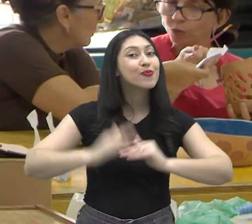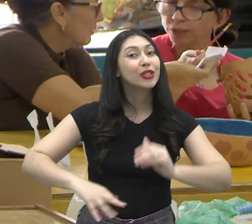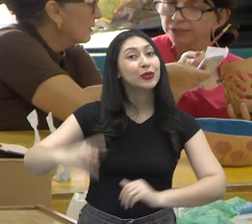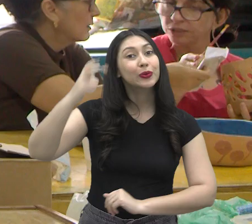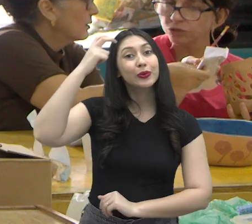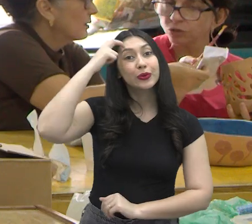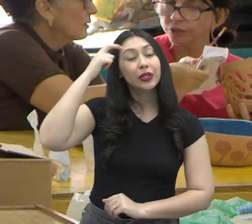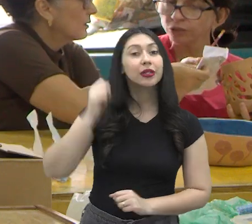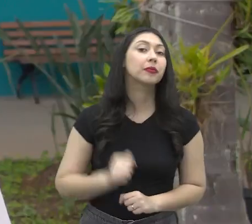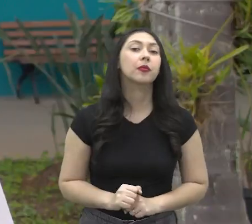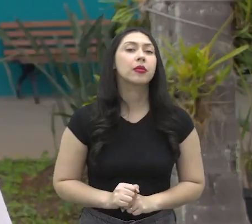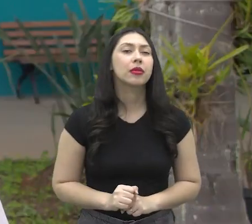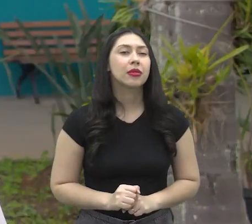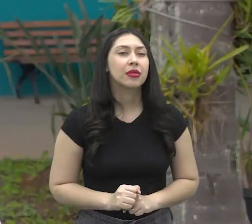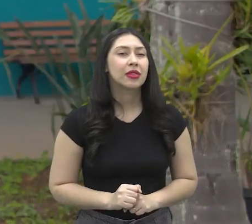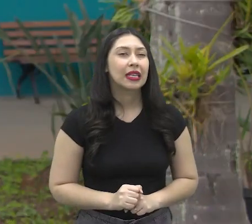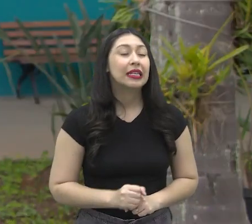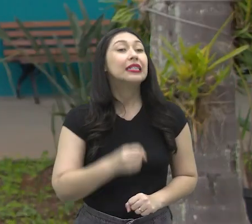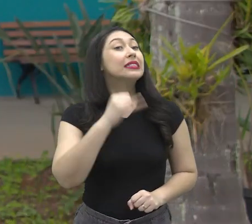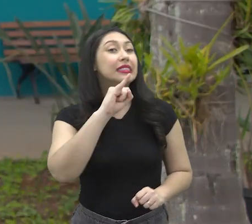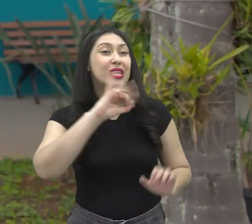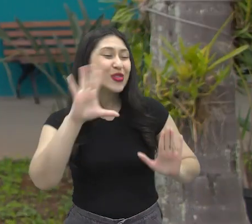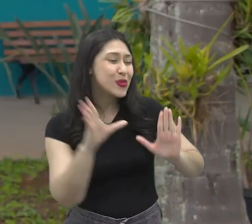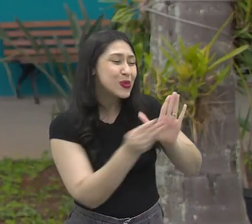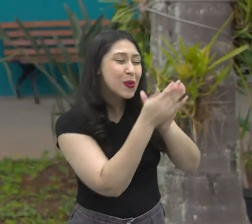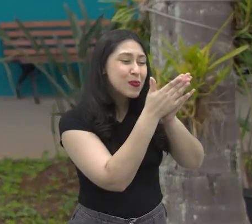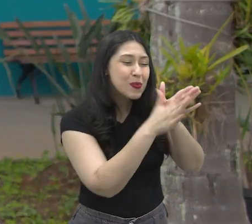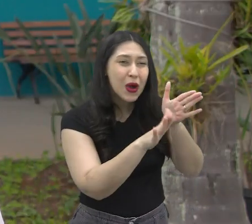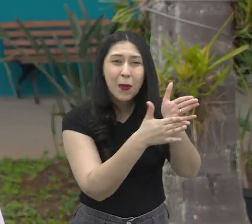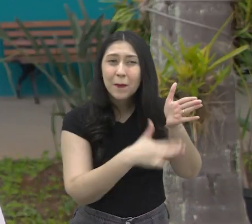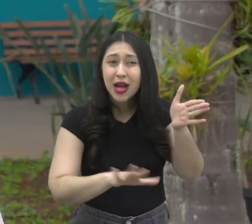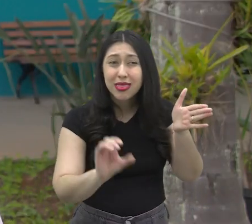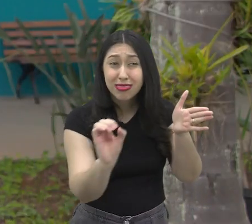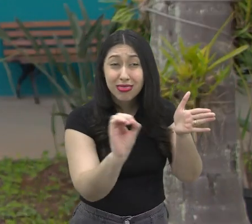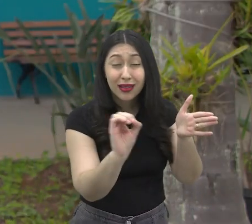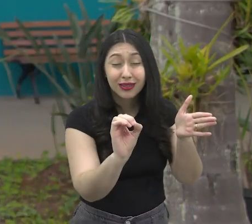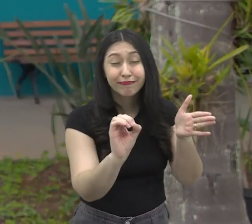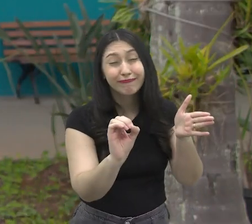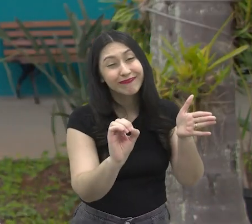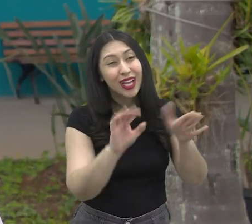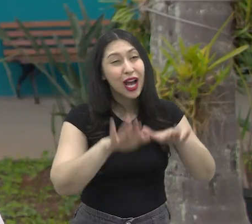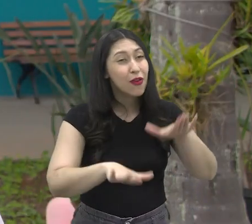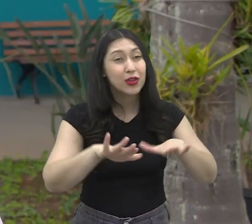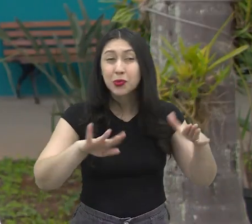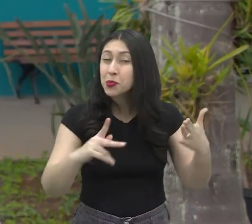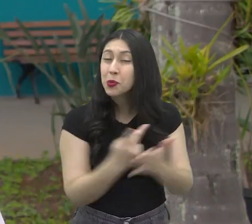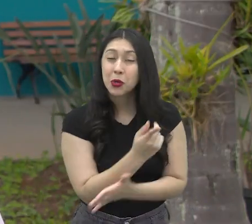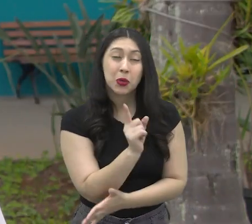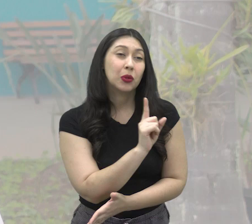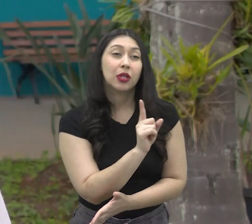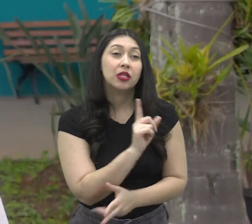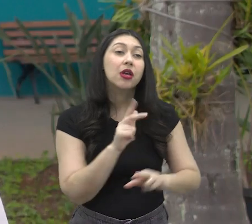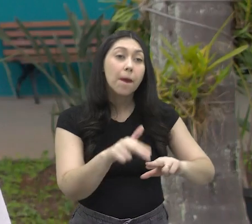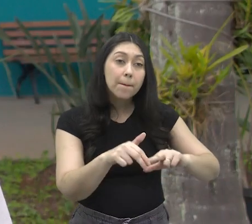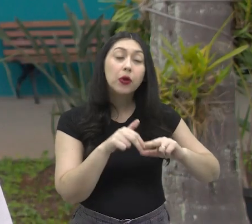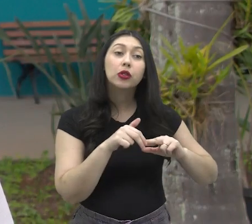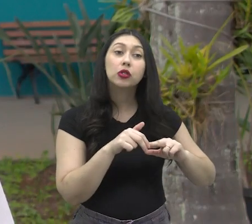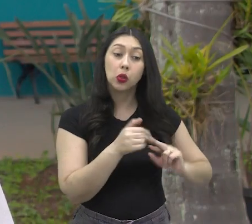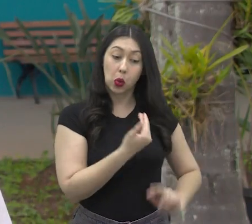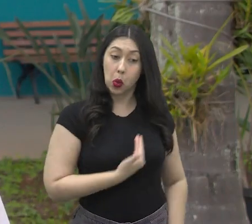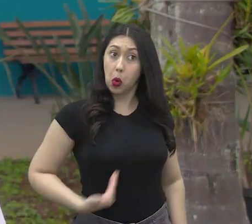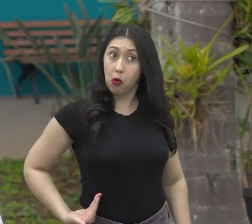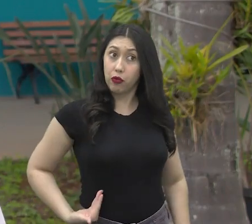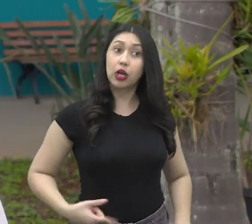práticas culturais. Tudo que fica meio fora da agenda pública pode se perder. Então o Estado, né, o município, ele